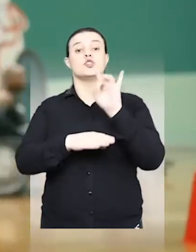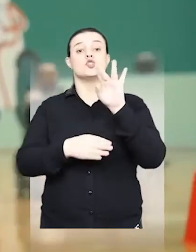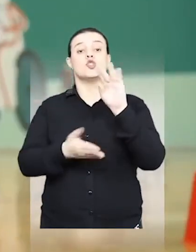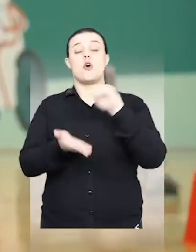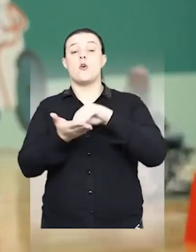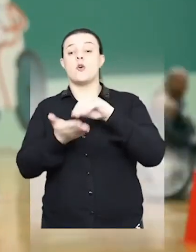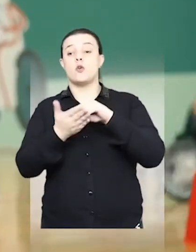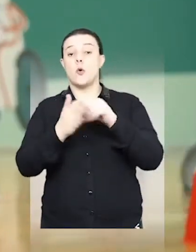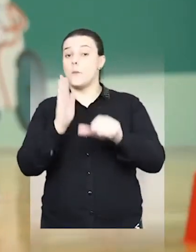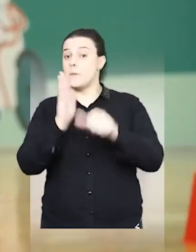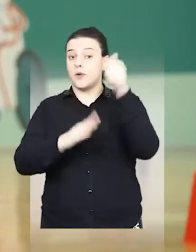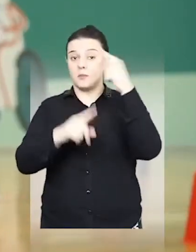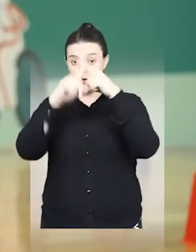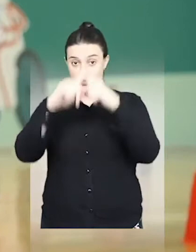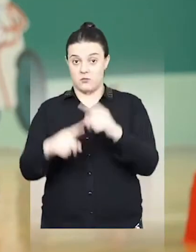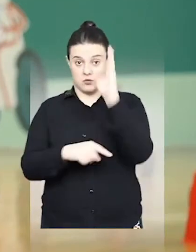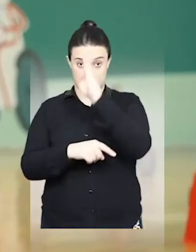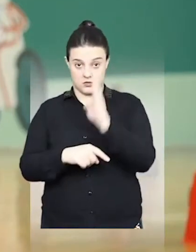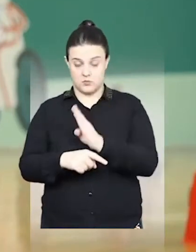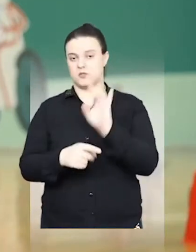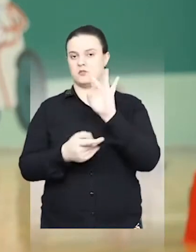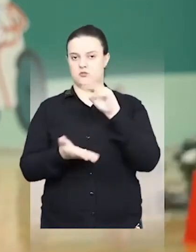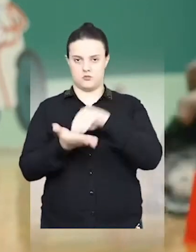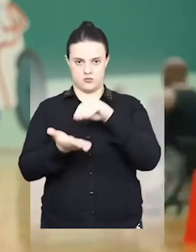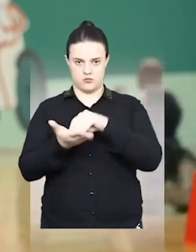só não participei do primeiro campeonato brasileiro, que foi em